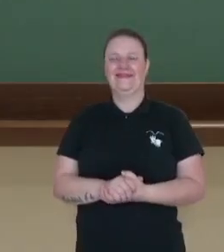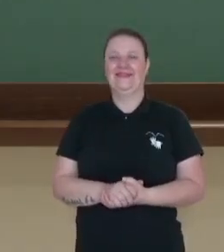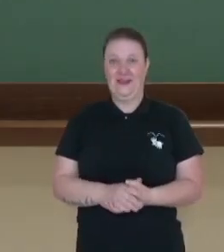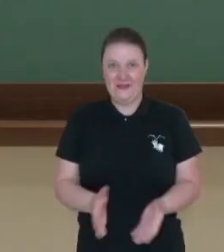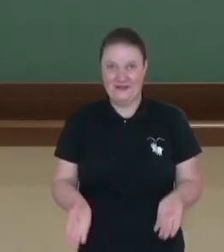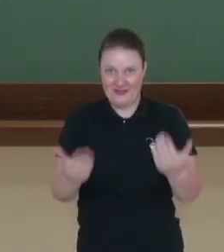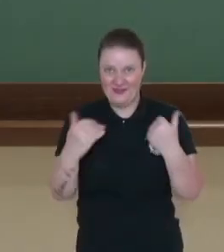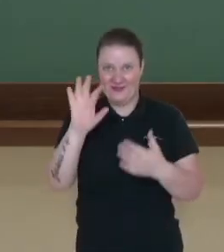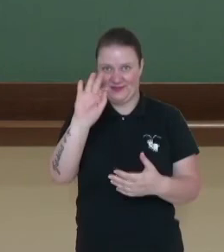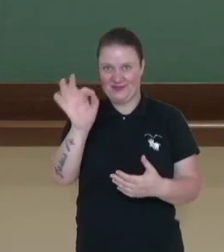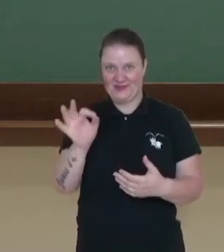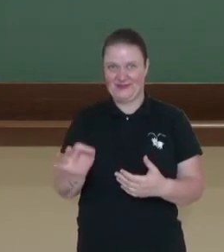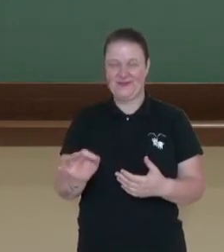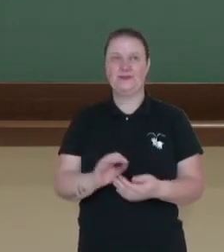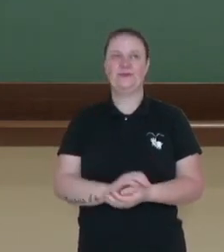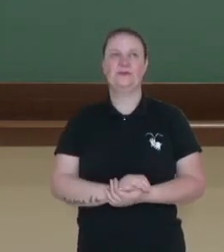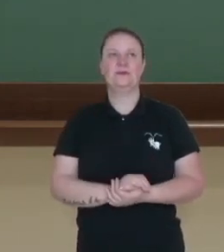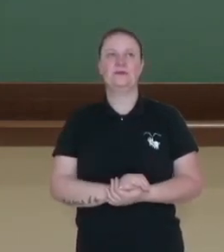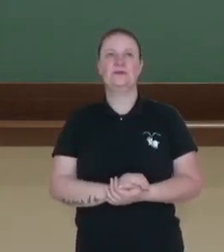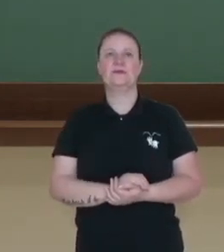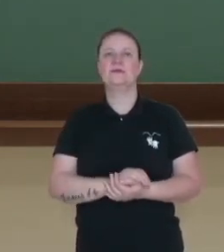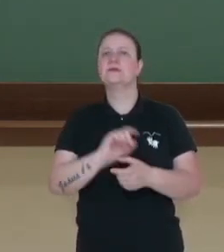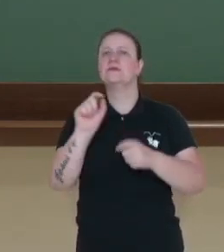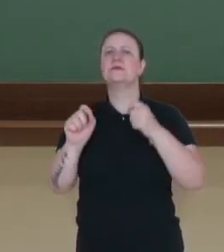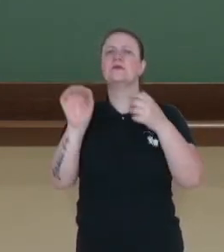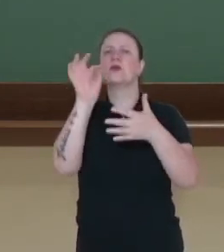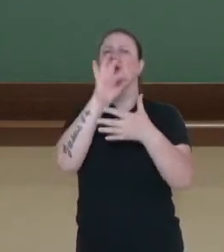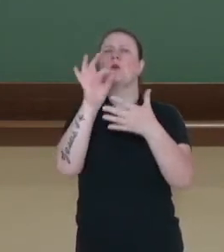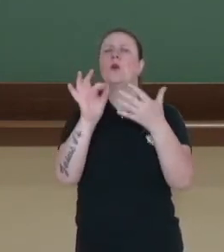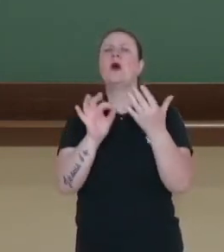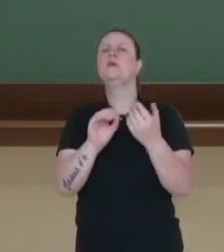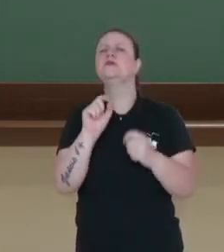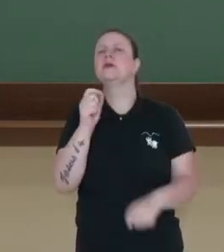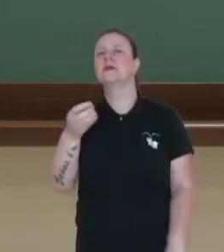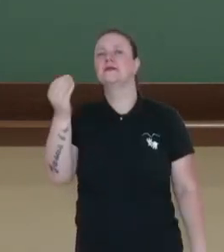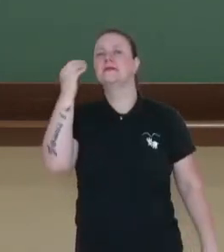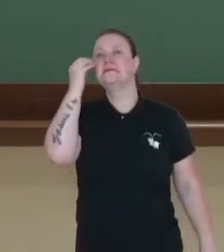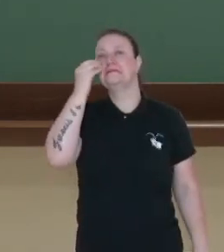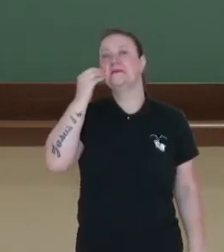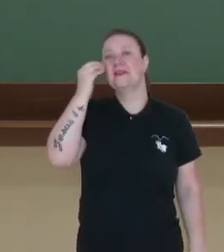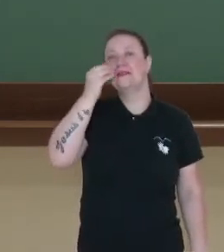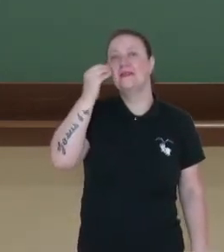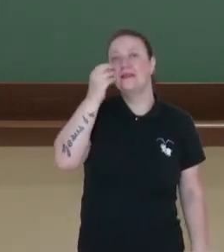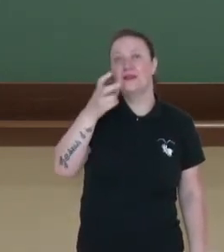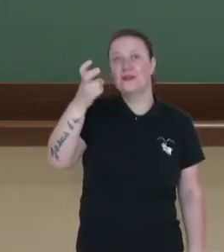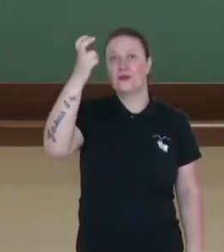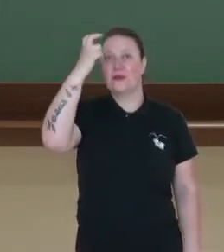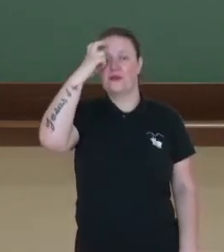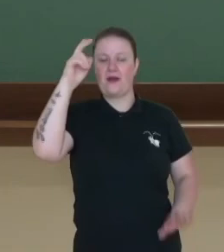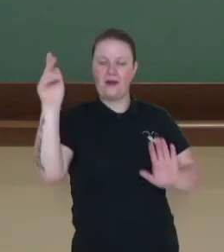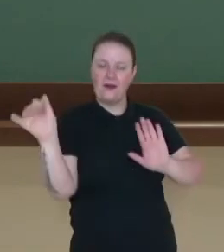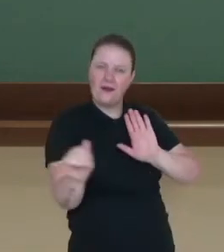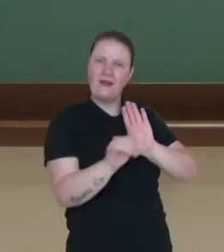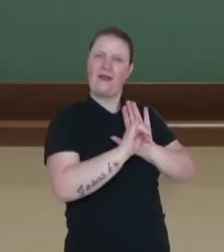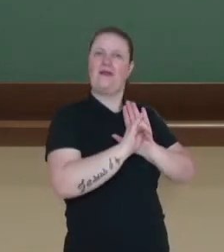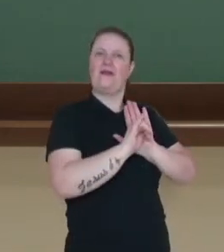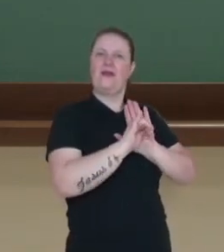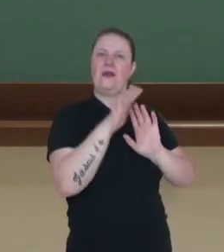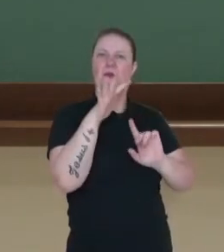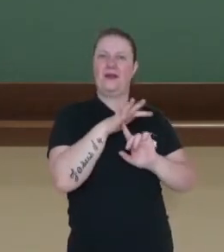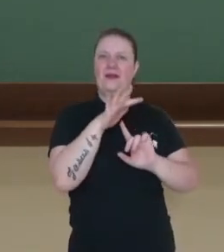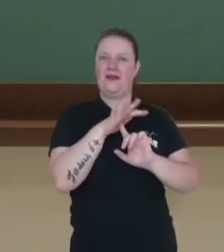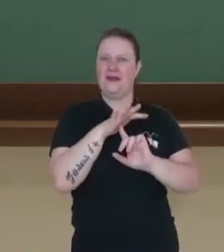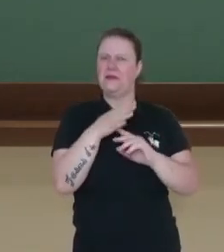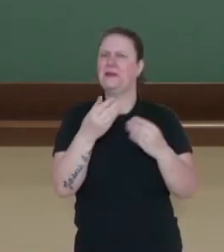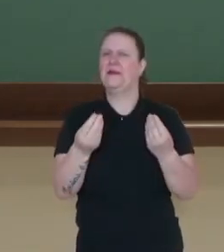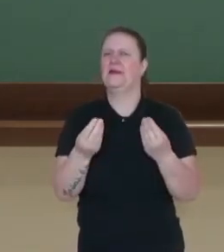Vamos corrigir então, né? Quais aí são as experiências culturais que identificam o Paraná na sua cidade, na tua região,